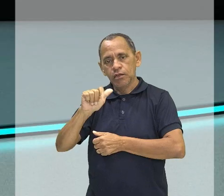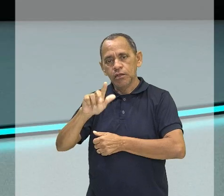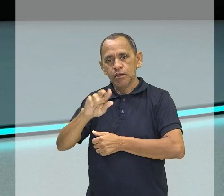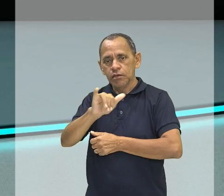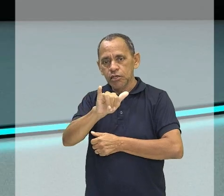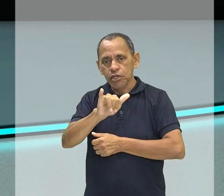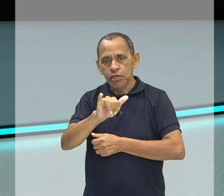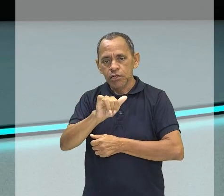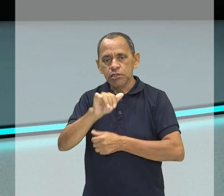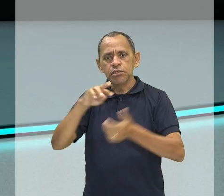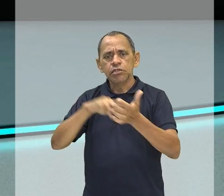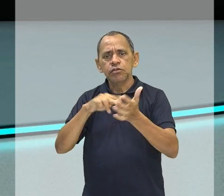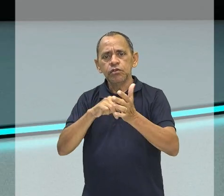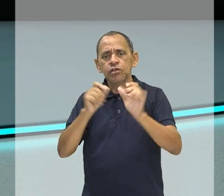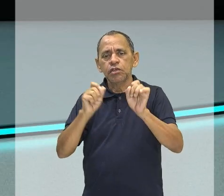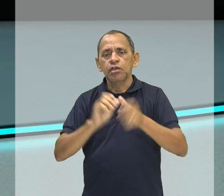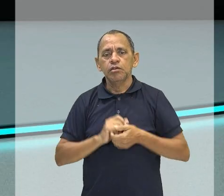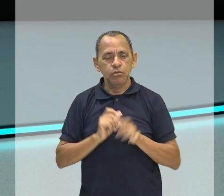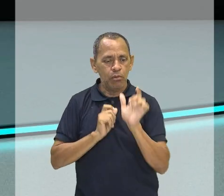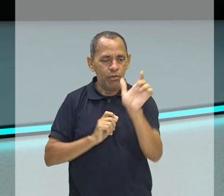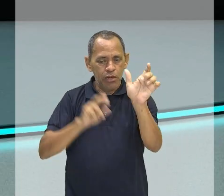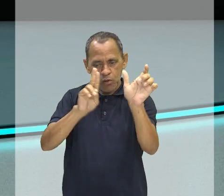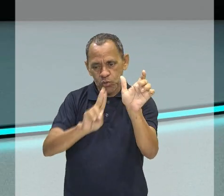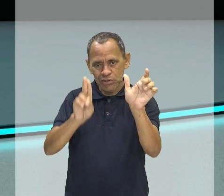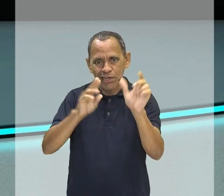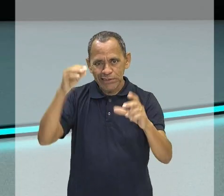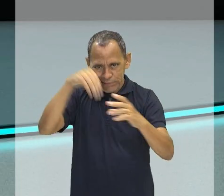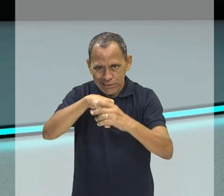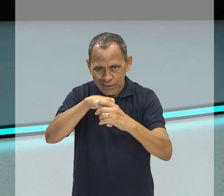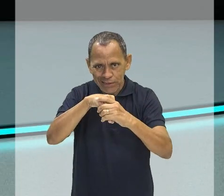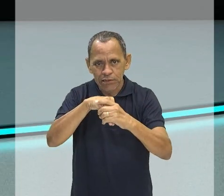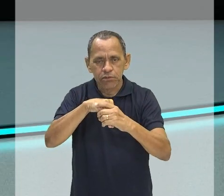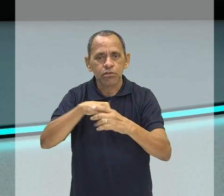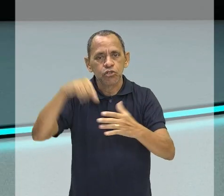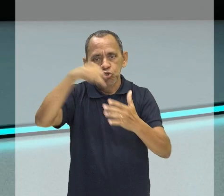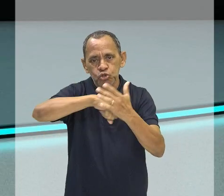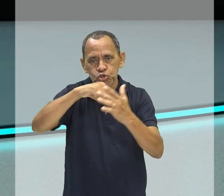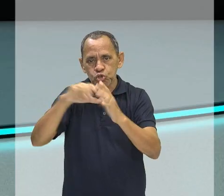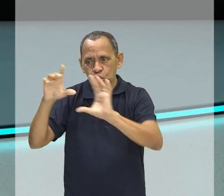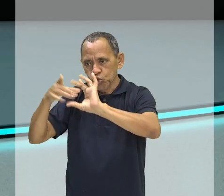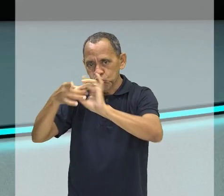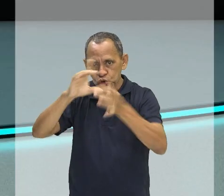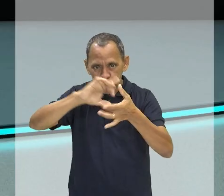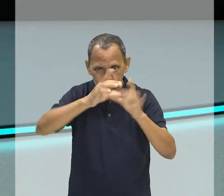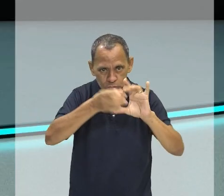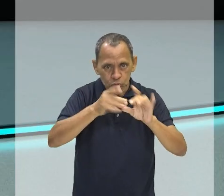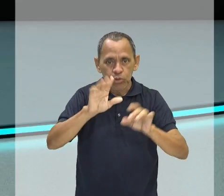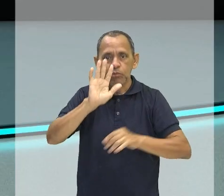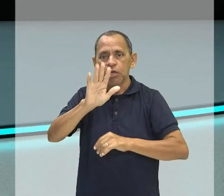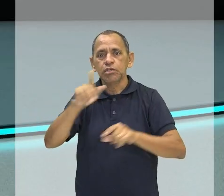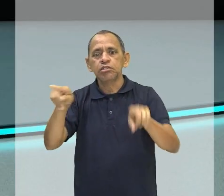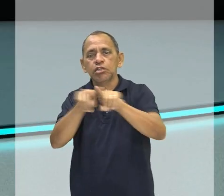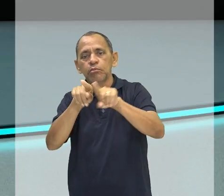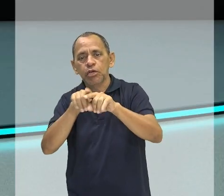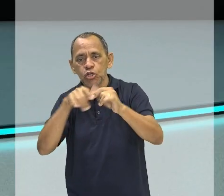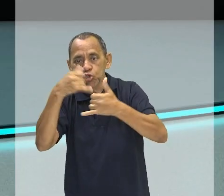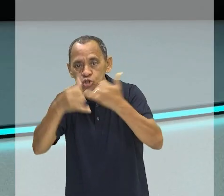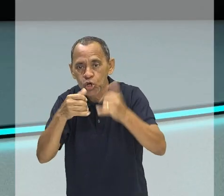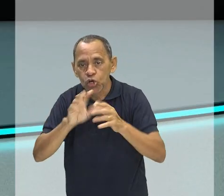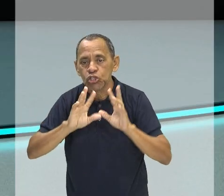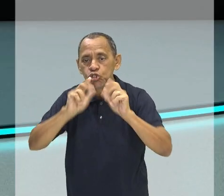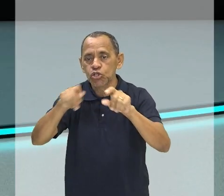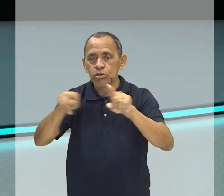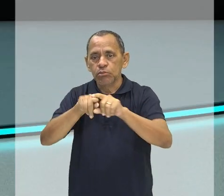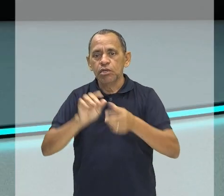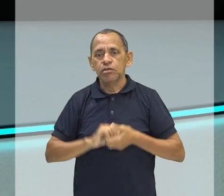fair play é um termo muito utilizado nos Jogos Olímpicos, mas também em todos os esportes, que é o jogo